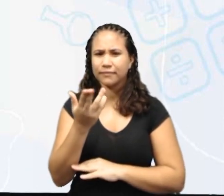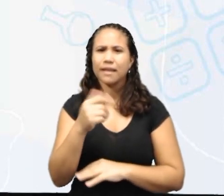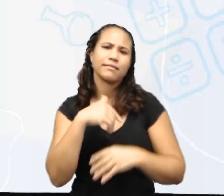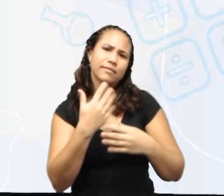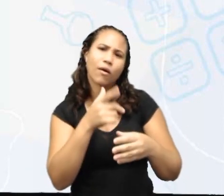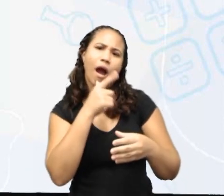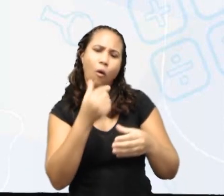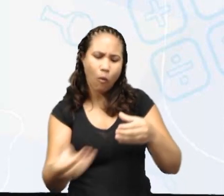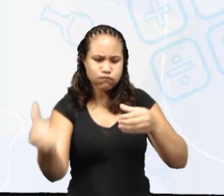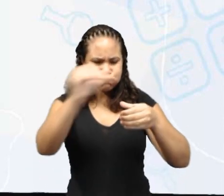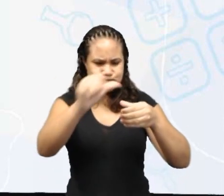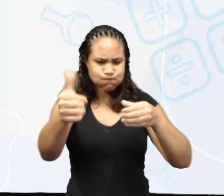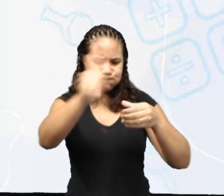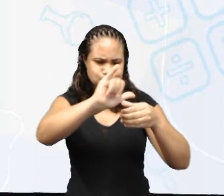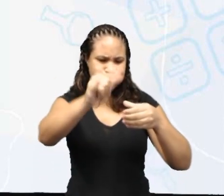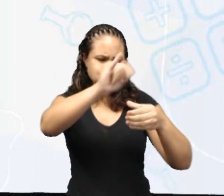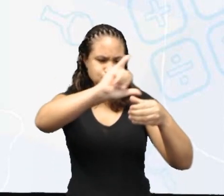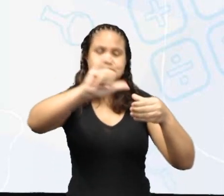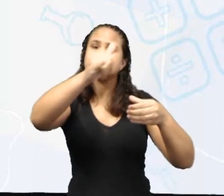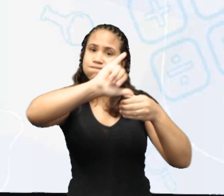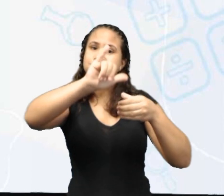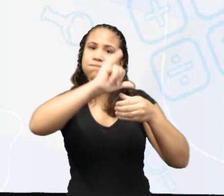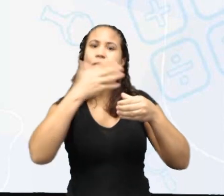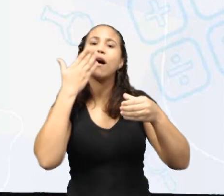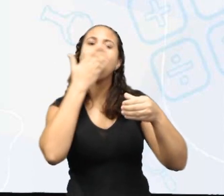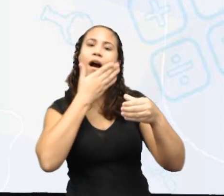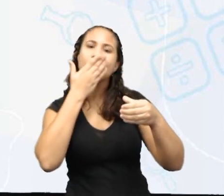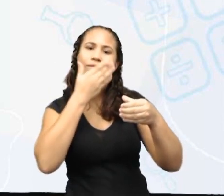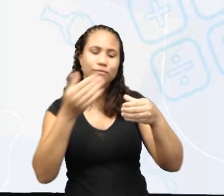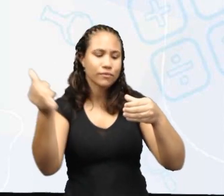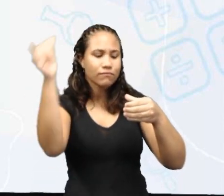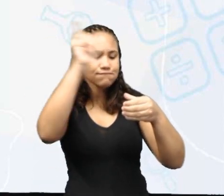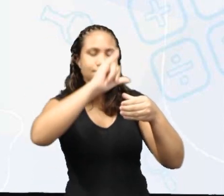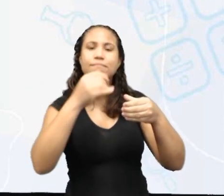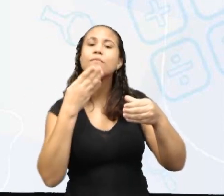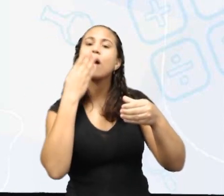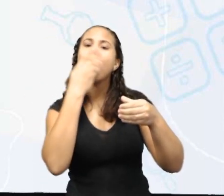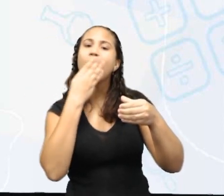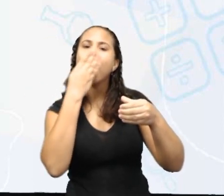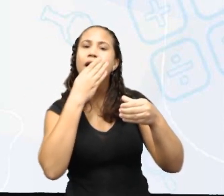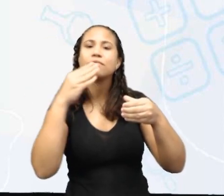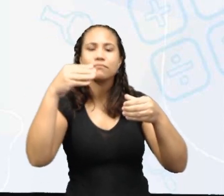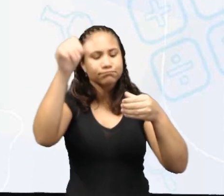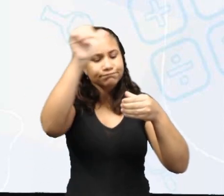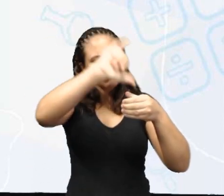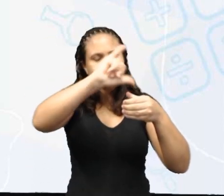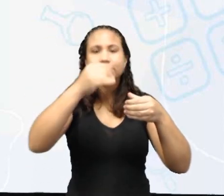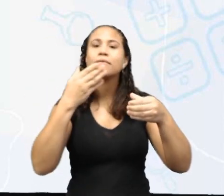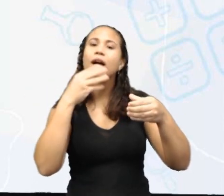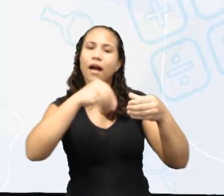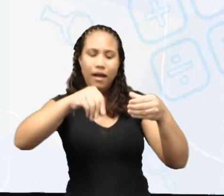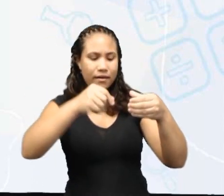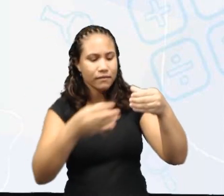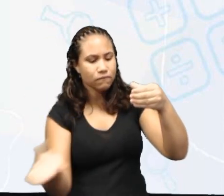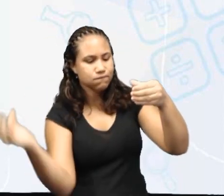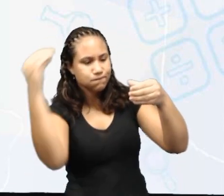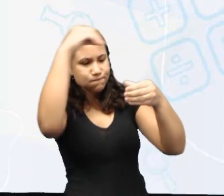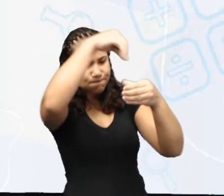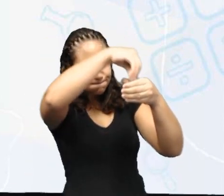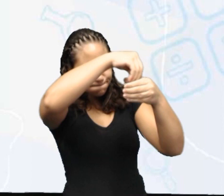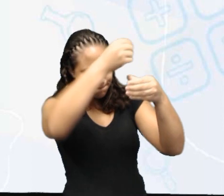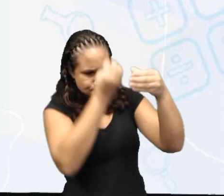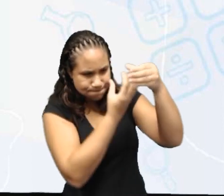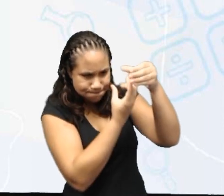para dissolver todo o açúcar, a areia se deposita no fundo e podemos derramar parte da água que vai conter o